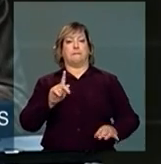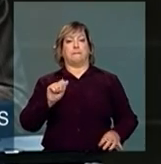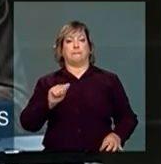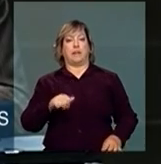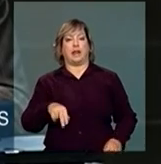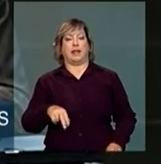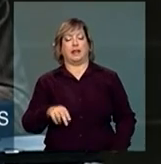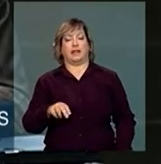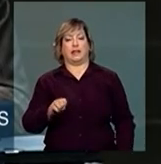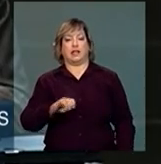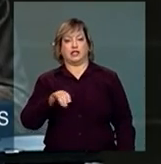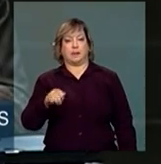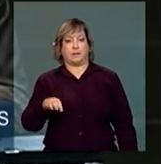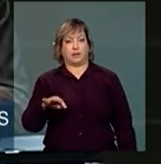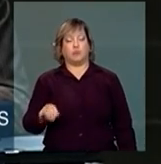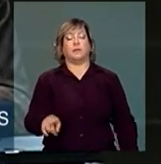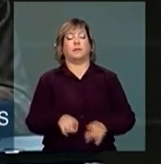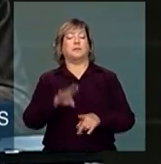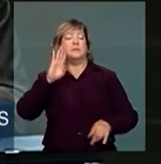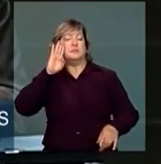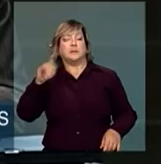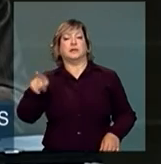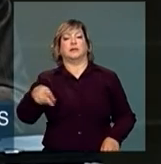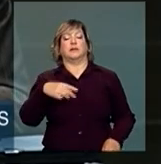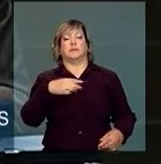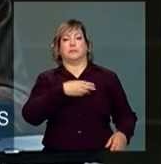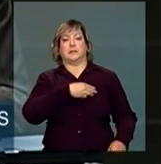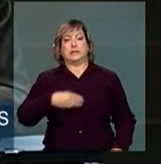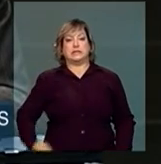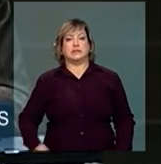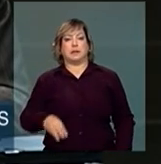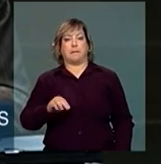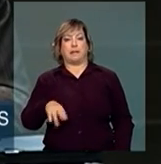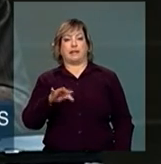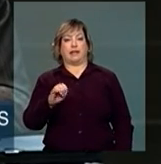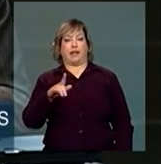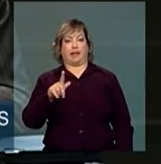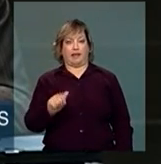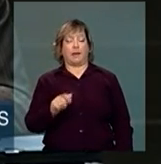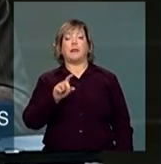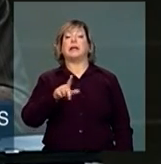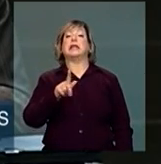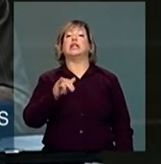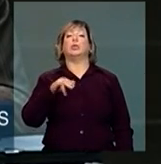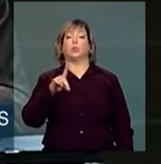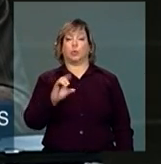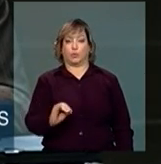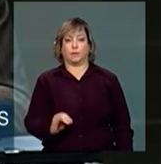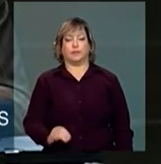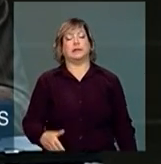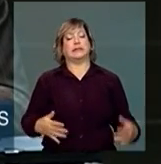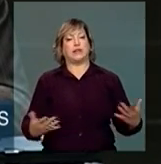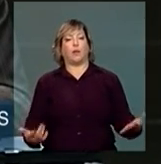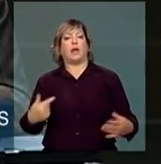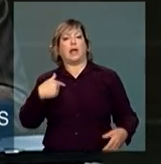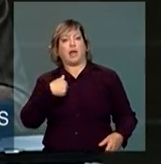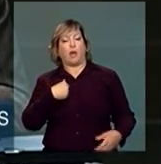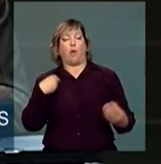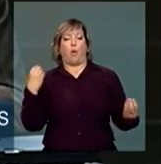mas principalmente ao ministro Mantri. Nós tivemos 2 ou 3 reuniões e eu, como